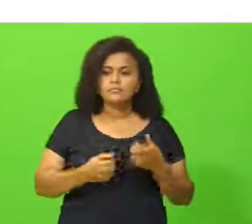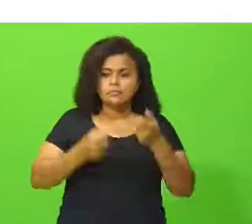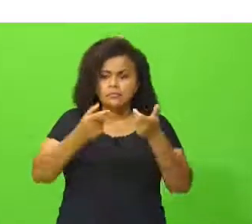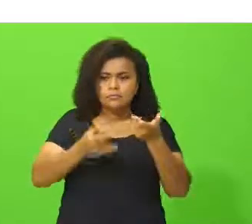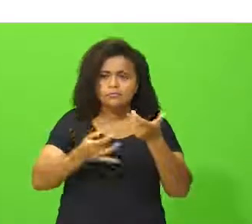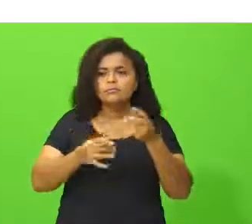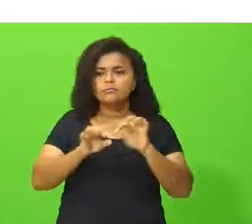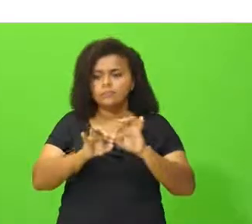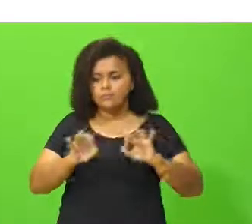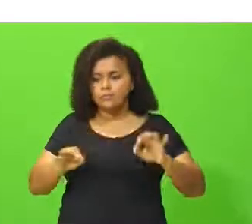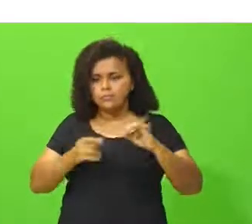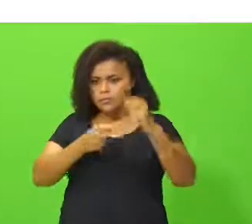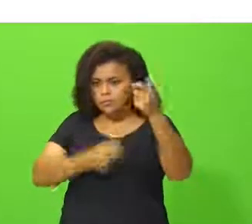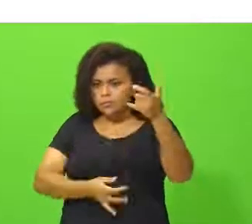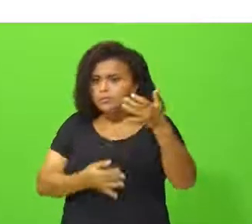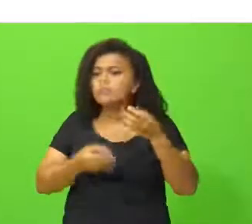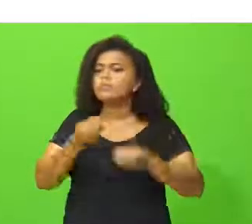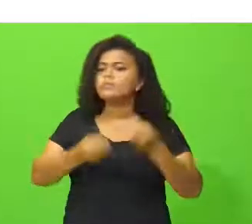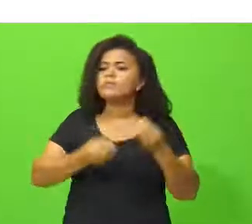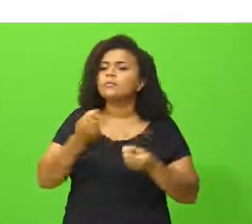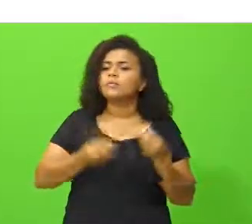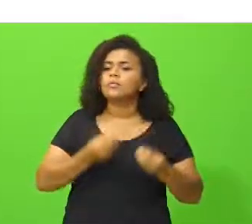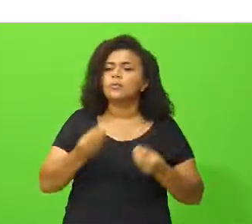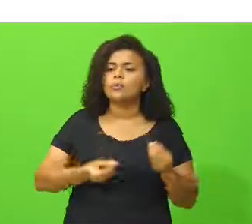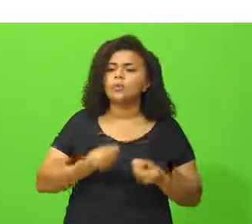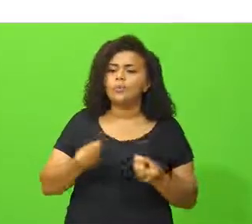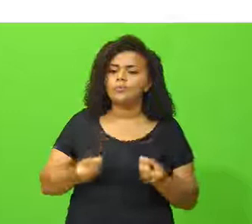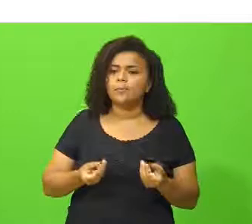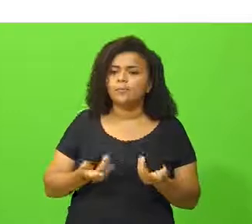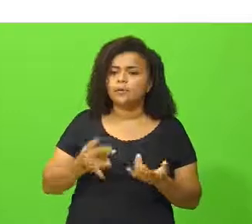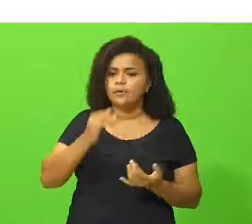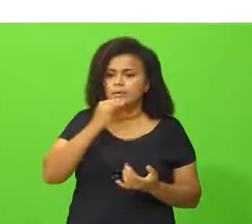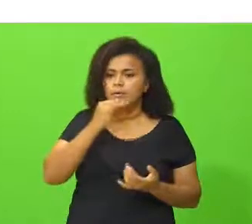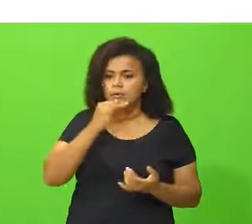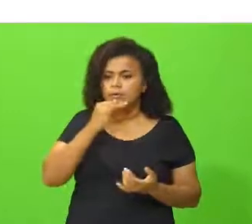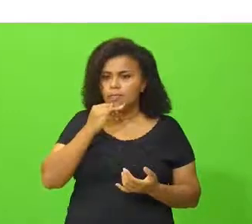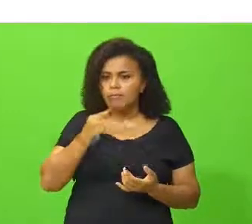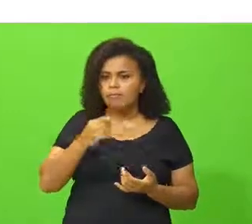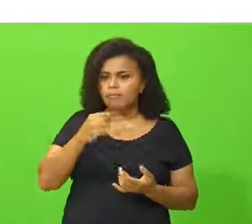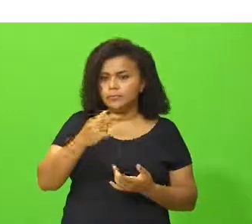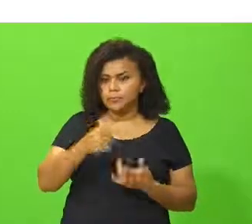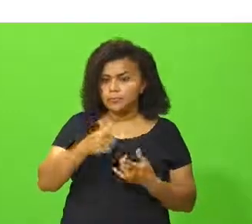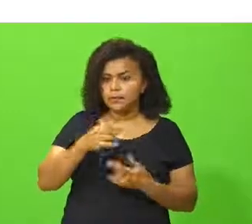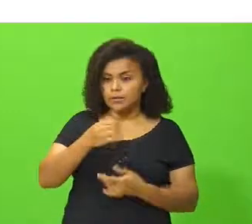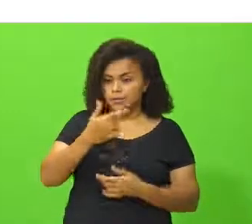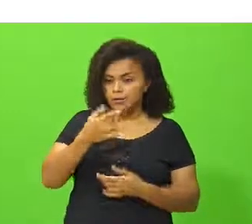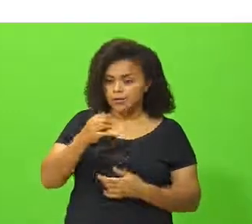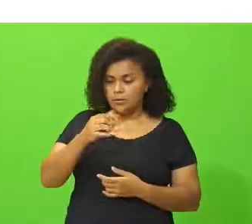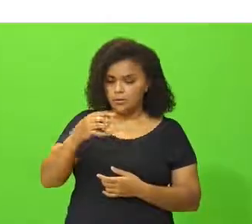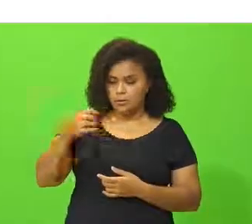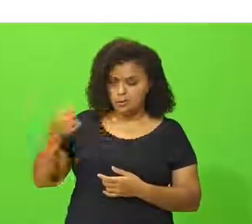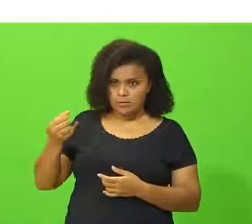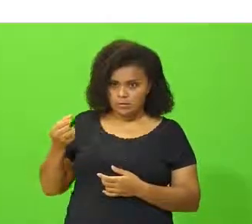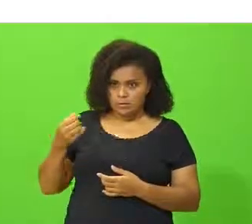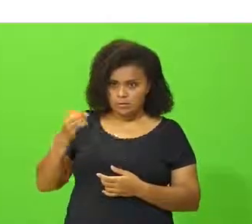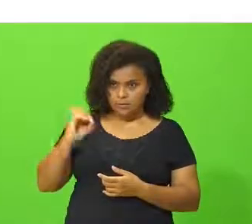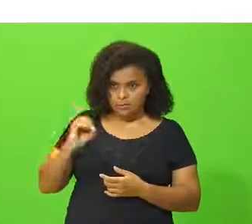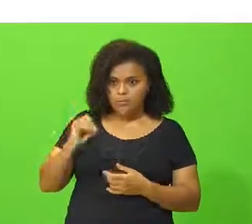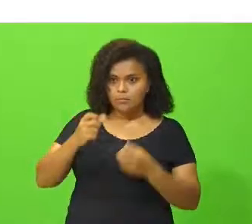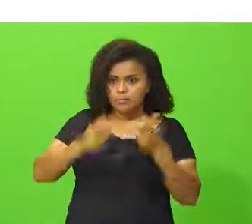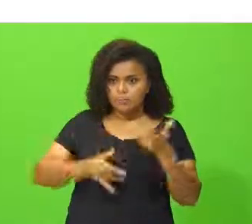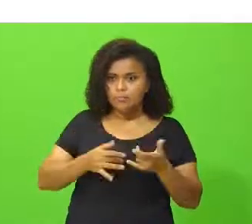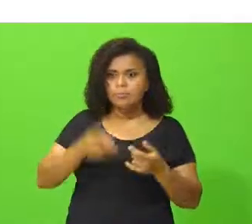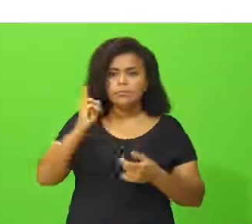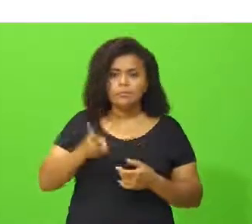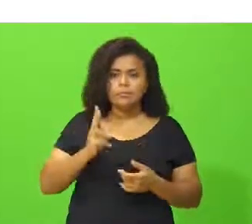que, se nós formos verificar, ele está atualizado pelo fato de que está sempre no topo Estados Unidos e China.